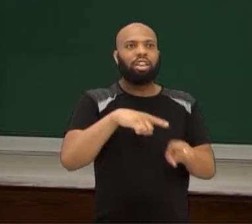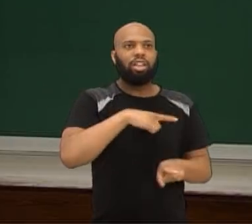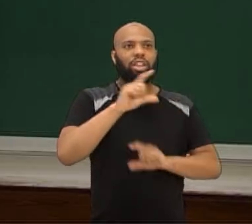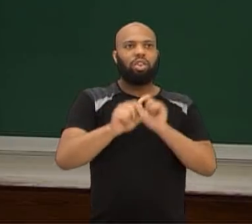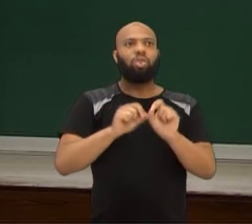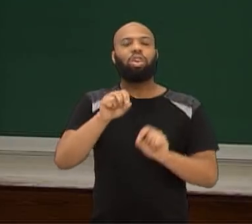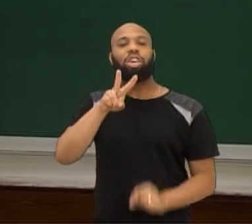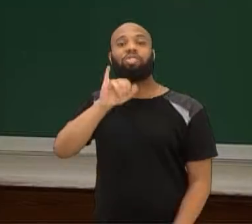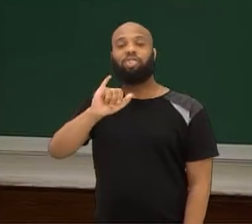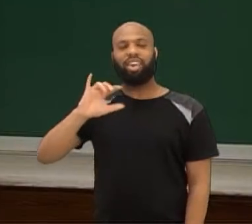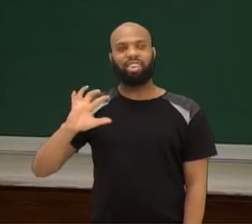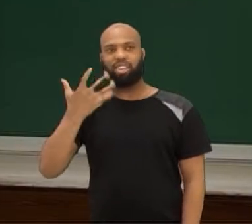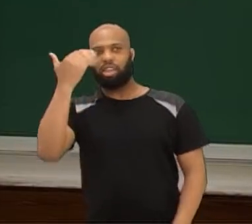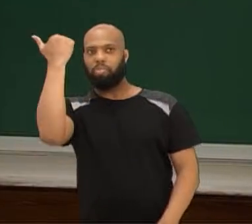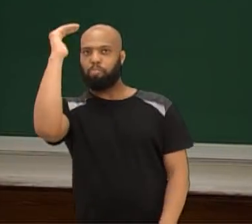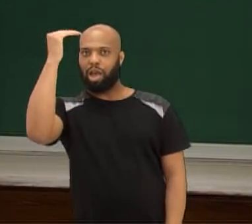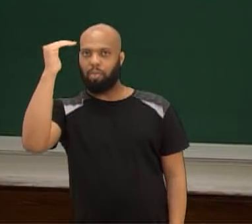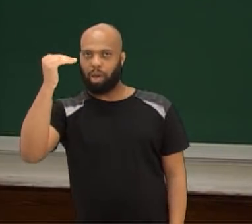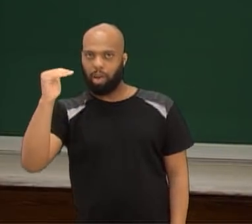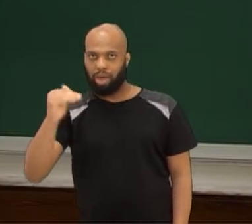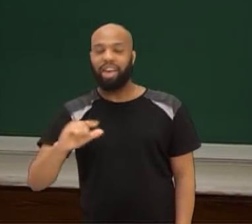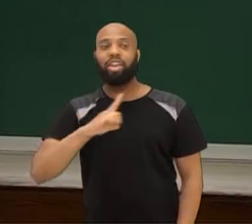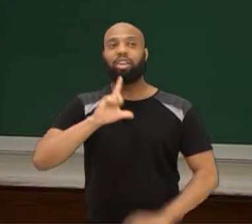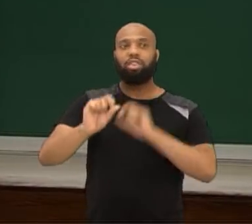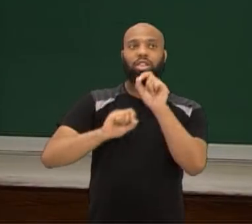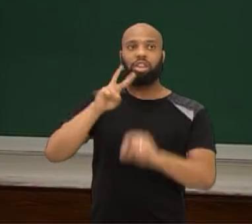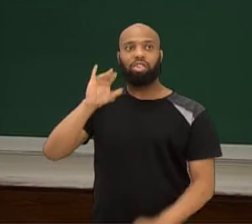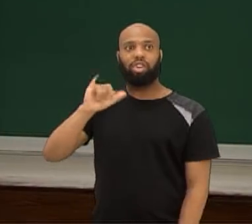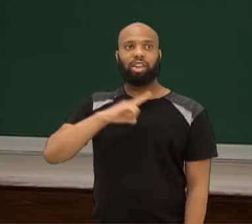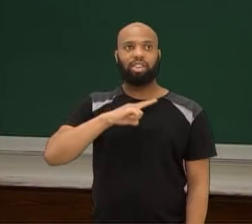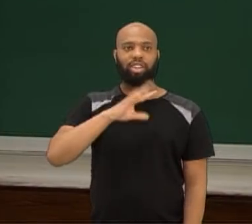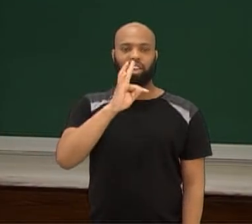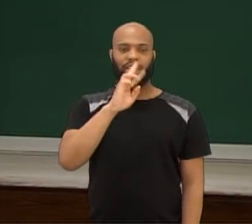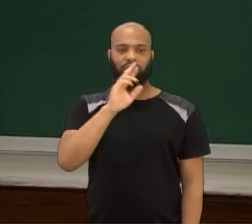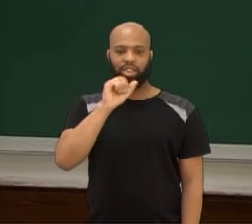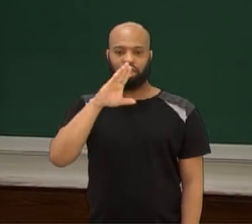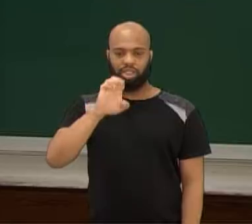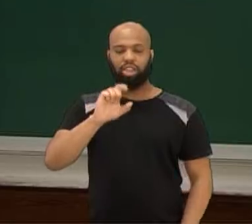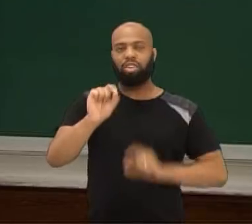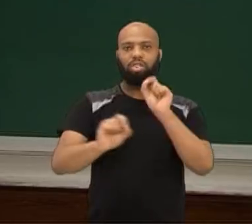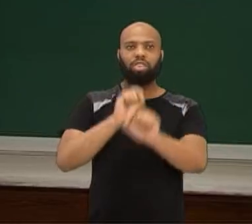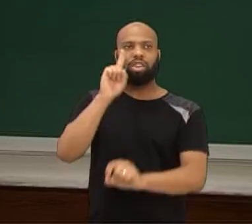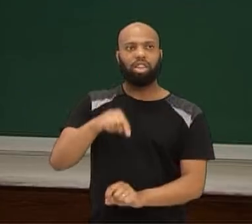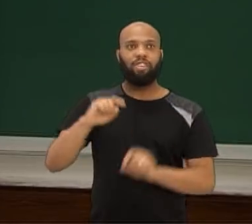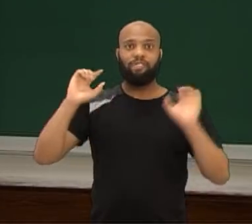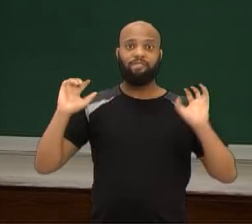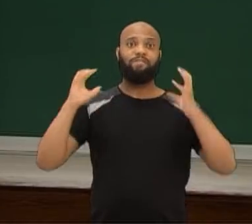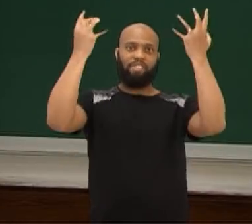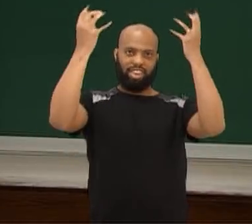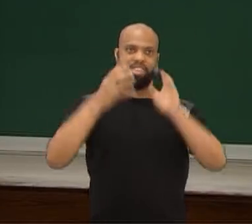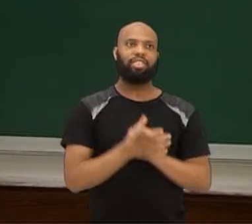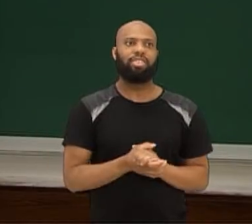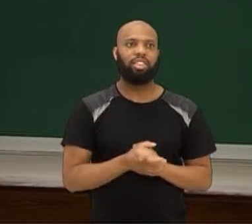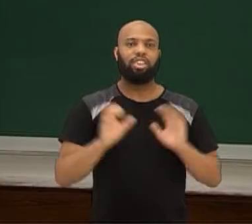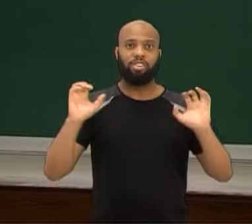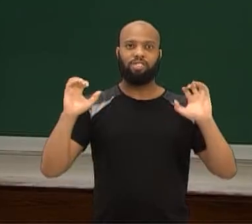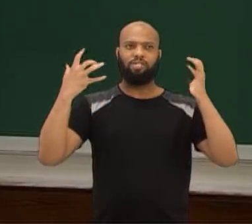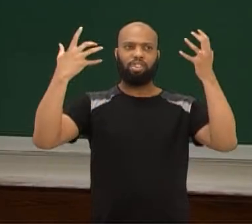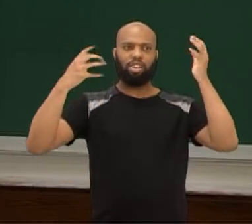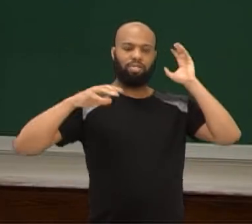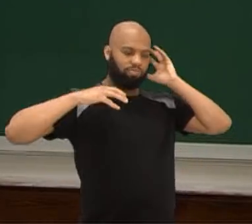o que vai acontecer. O que vai acontecer? Vai acontecer uma trance party, ou seja, vai acontecer uma festa